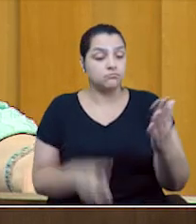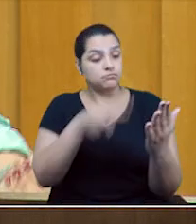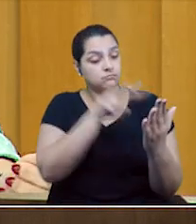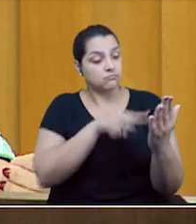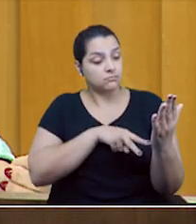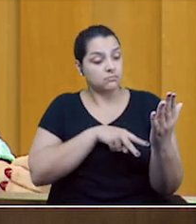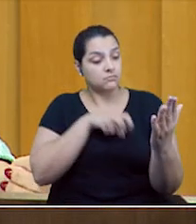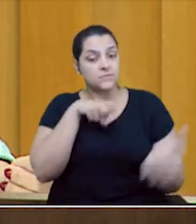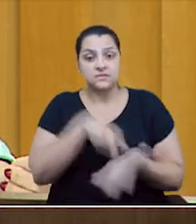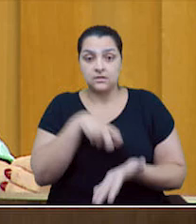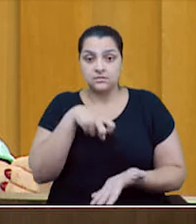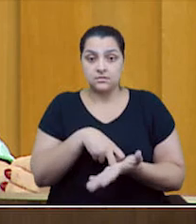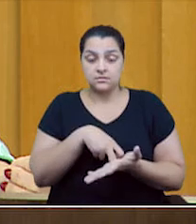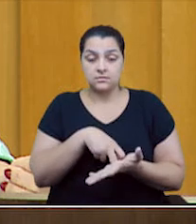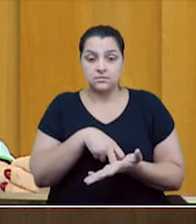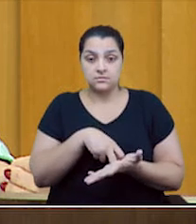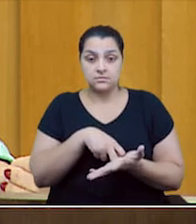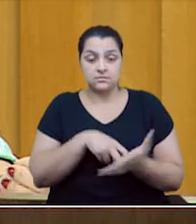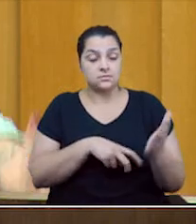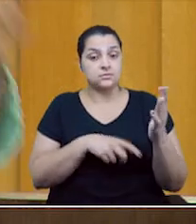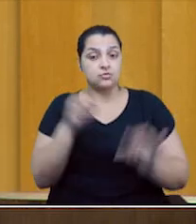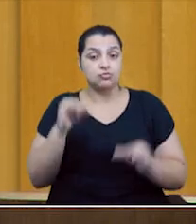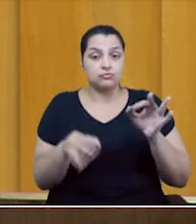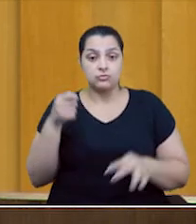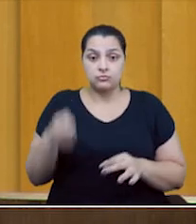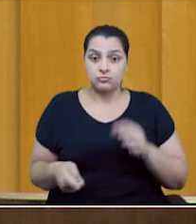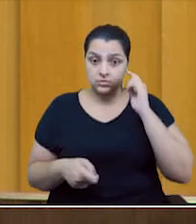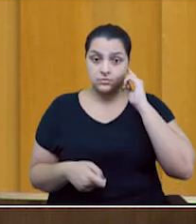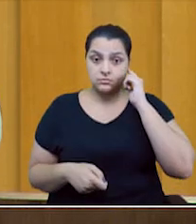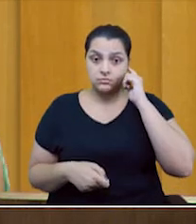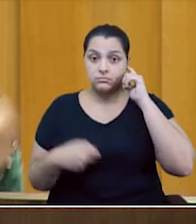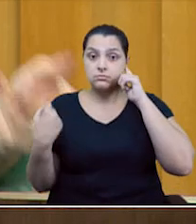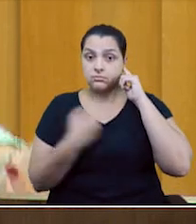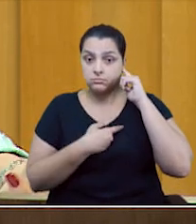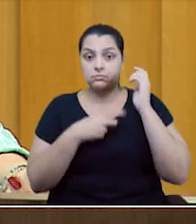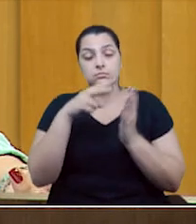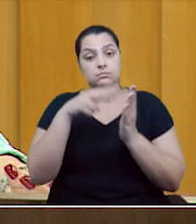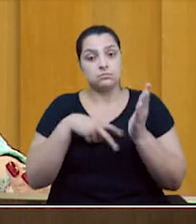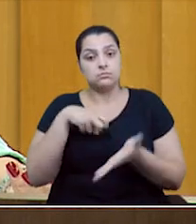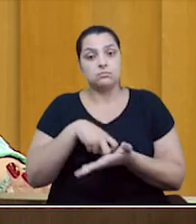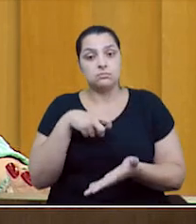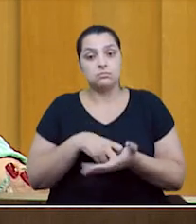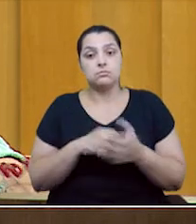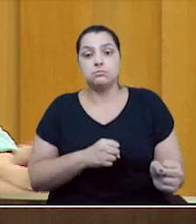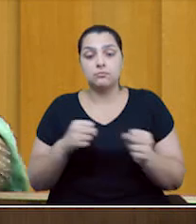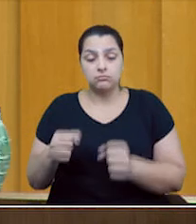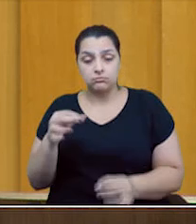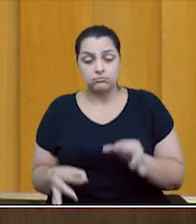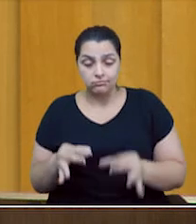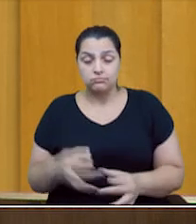por um juiz, estamos lendo uma sentença proferida pelo Poder Judiciário.